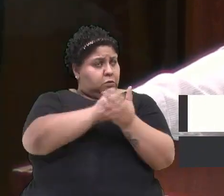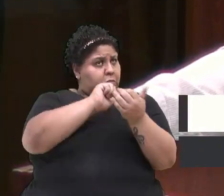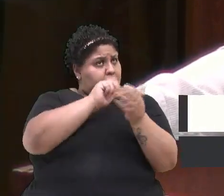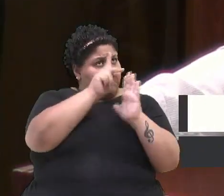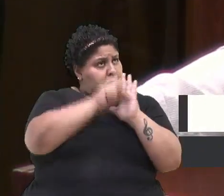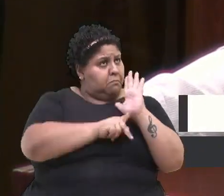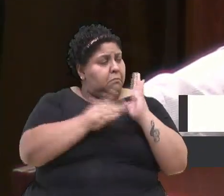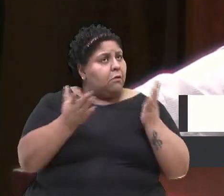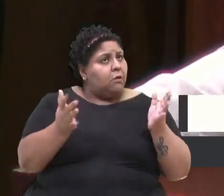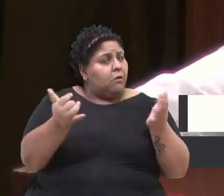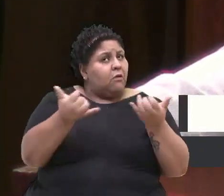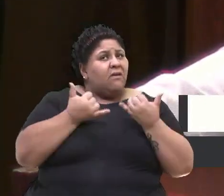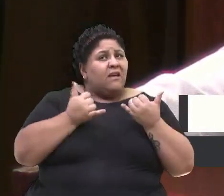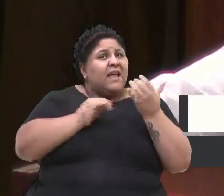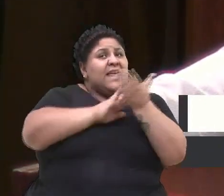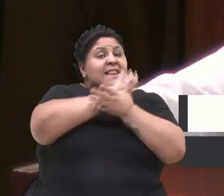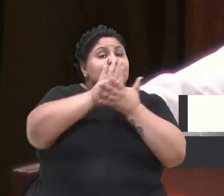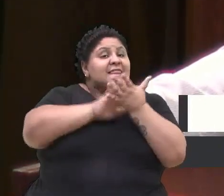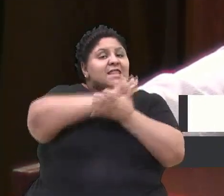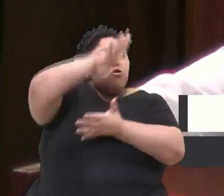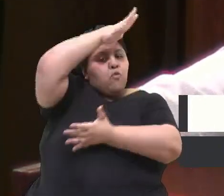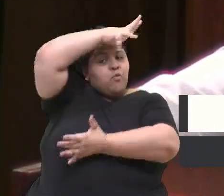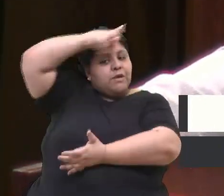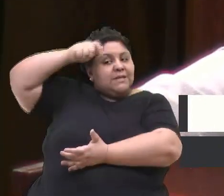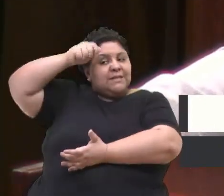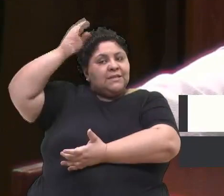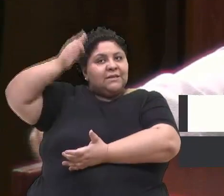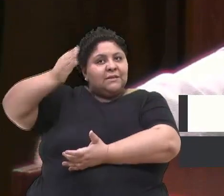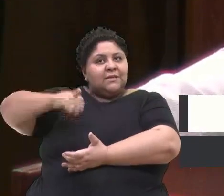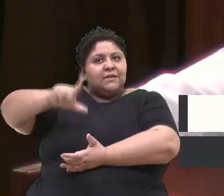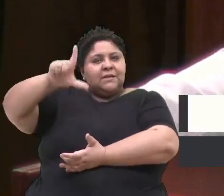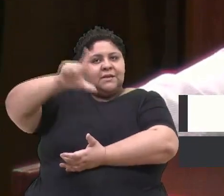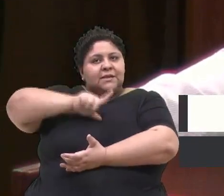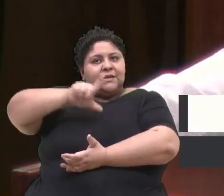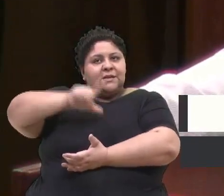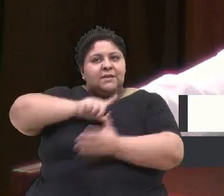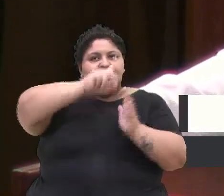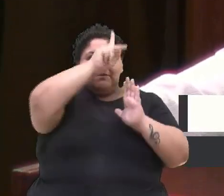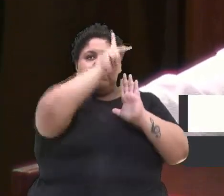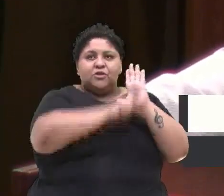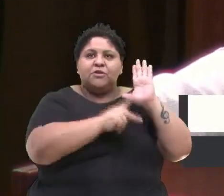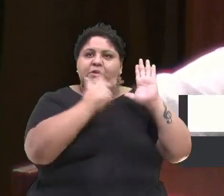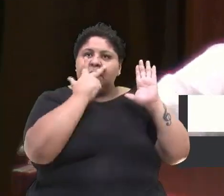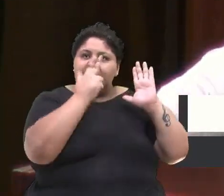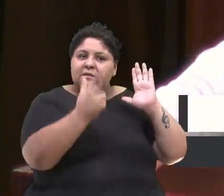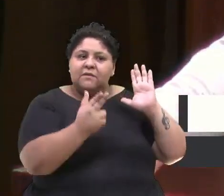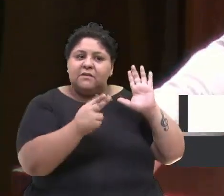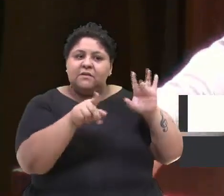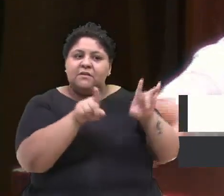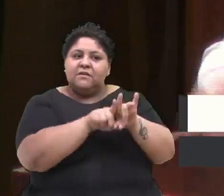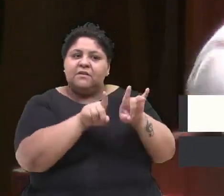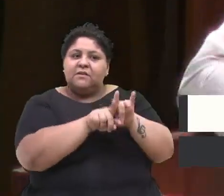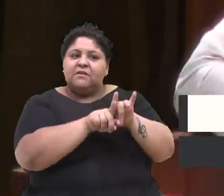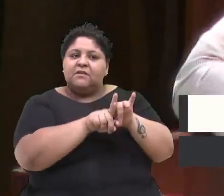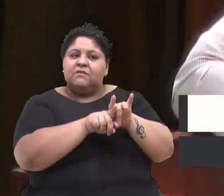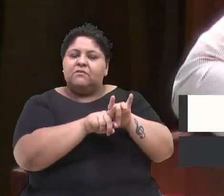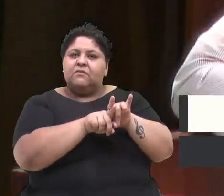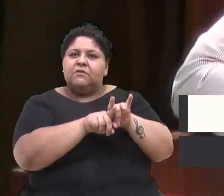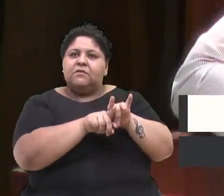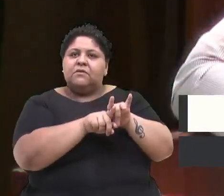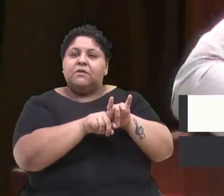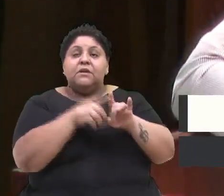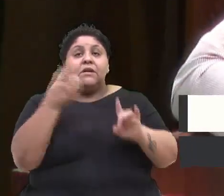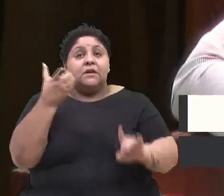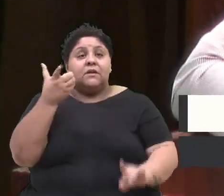dado, nenhum município do Brasil tem know-how para fazer projeto como esse, e nenhum tinha projeto. Então, eu quero dizer,